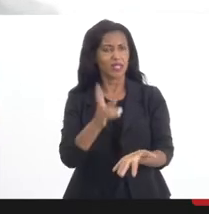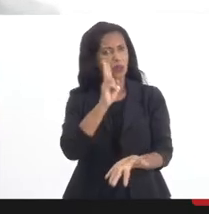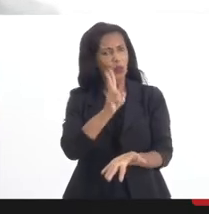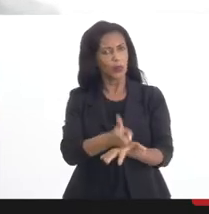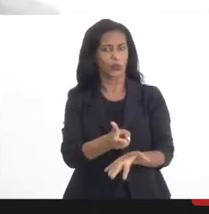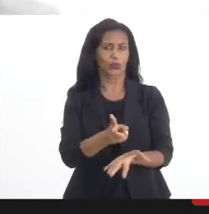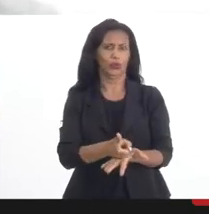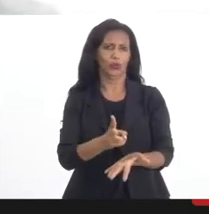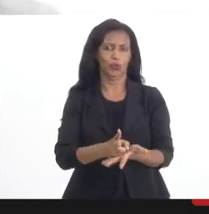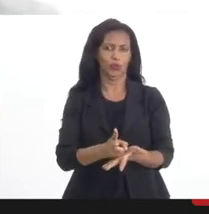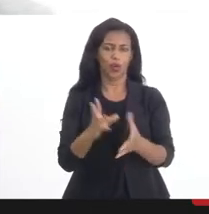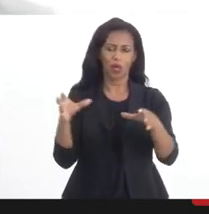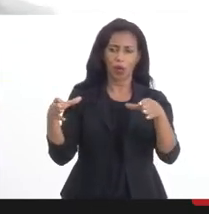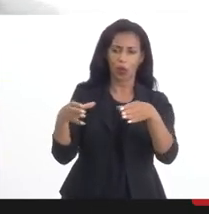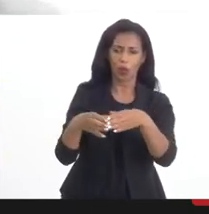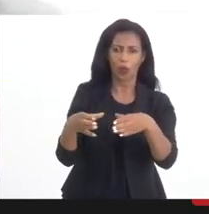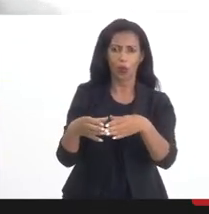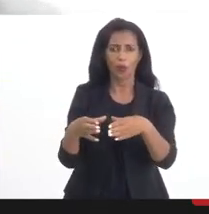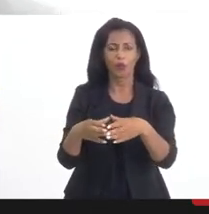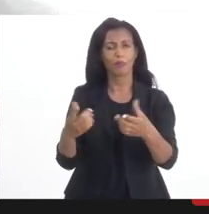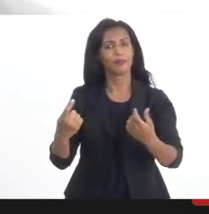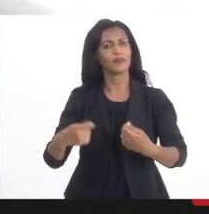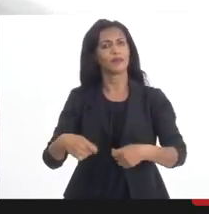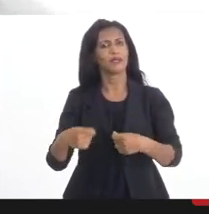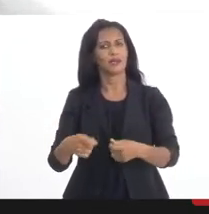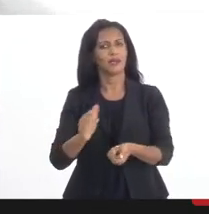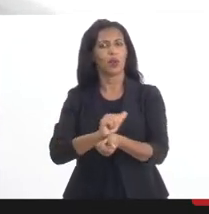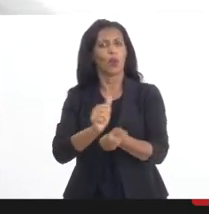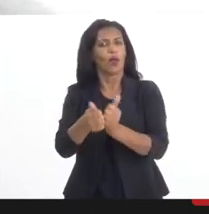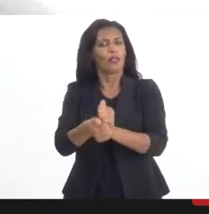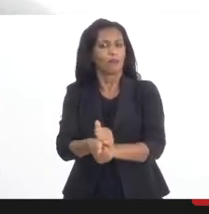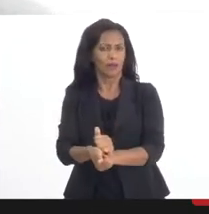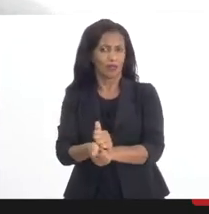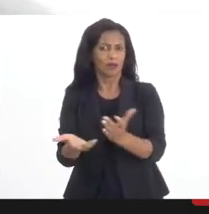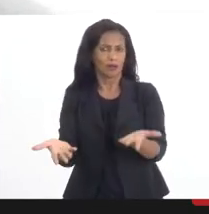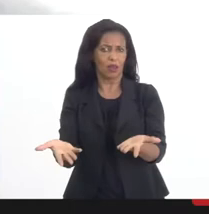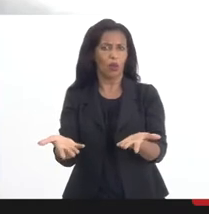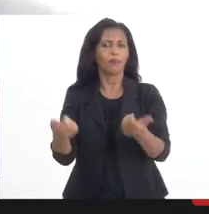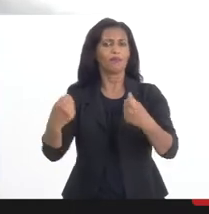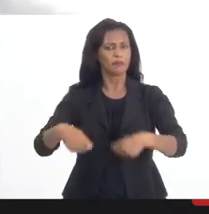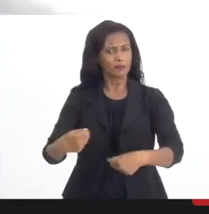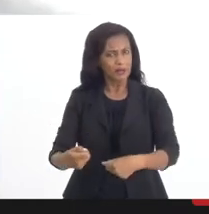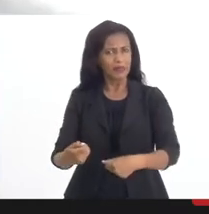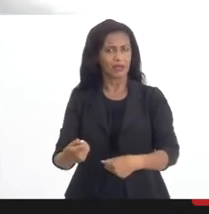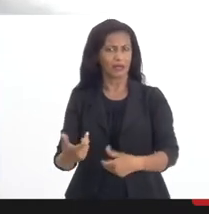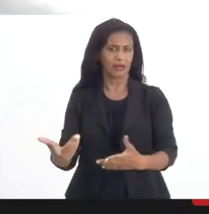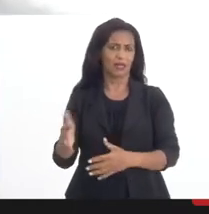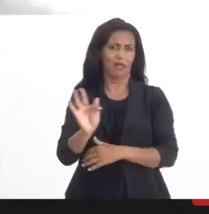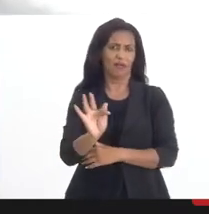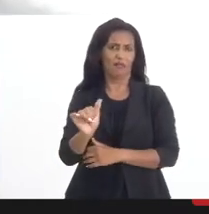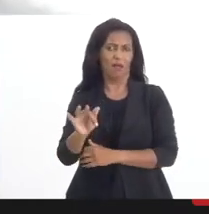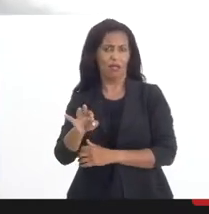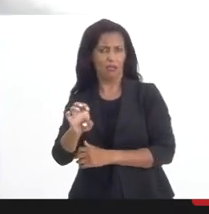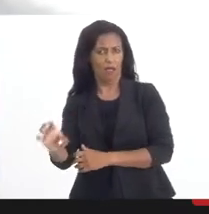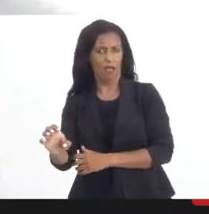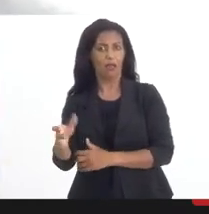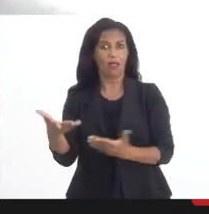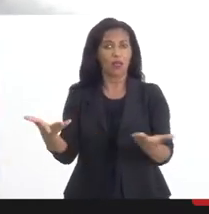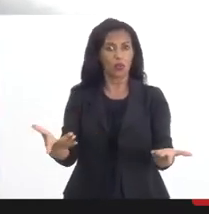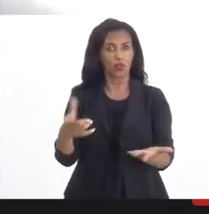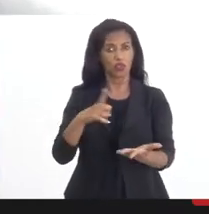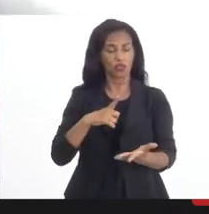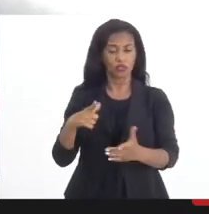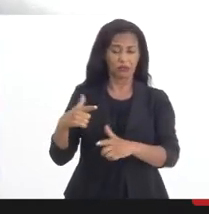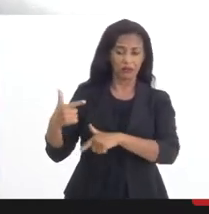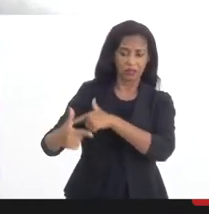permaneça. A comunidade conta, a comunidade do Oeste conta com a FATEC para isso. E hoje a gente tem prestado esse